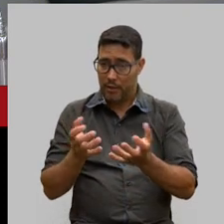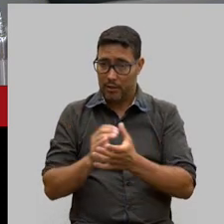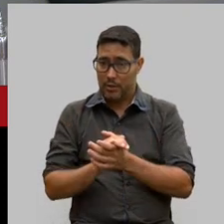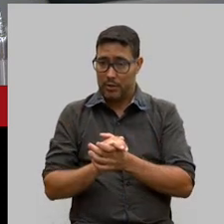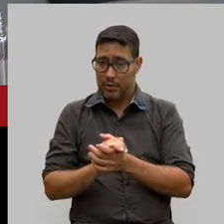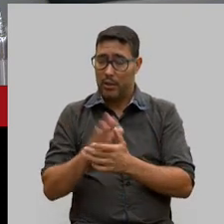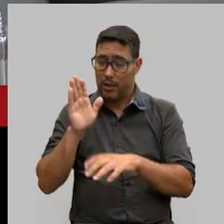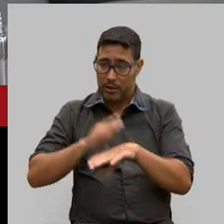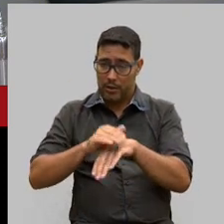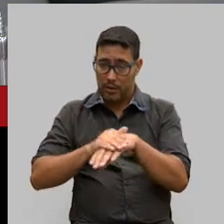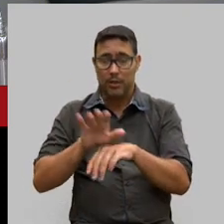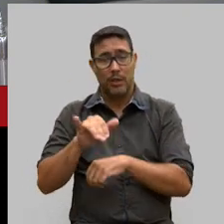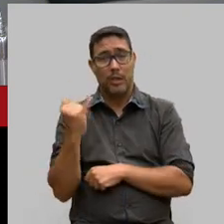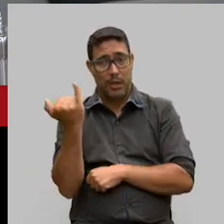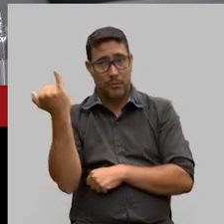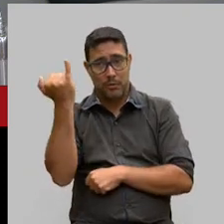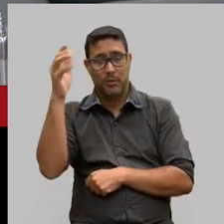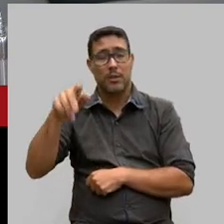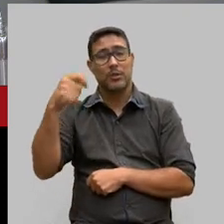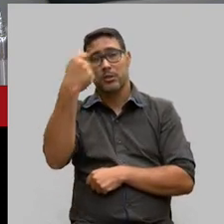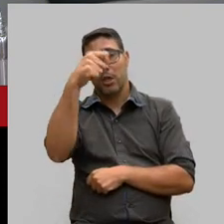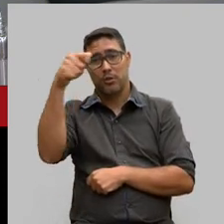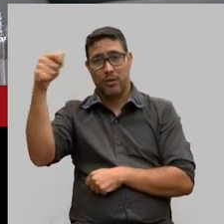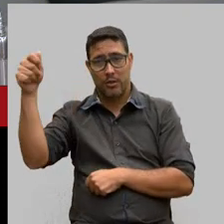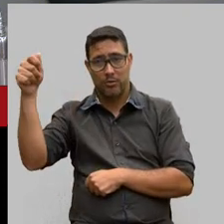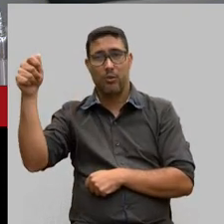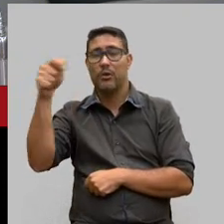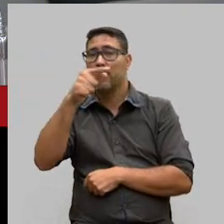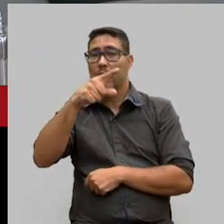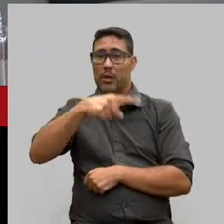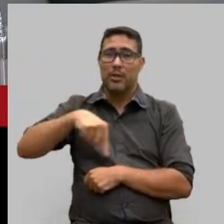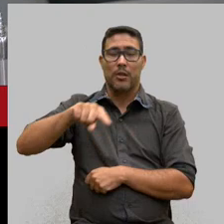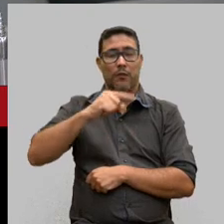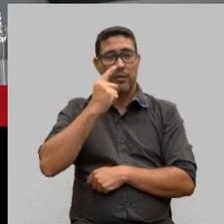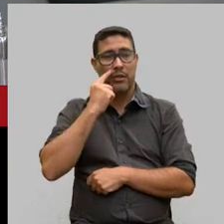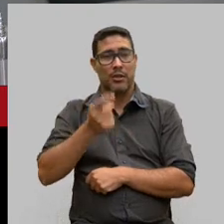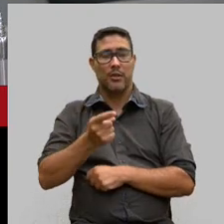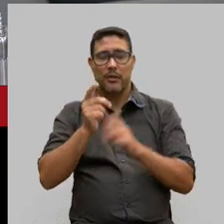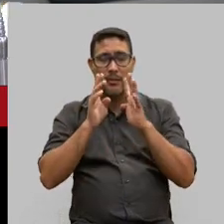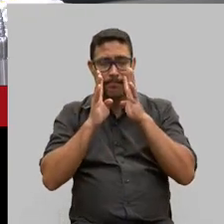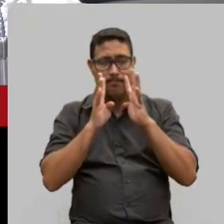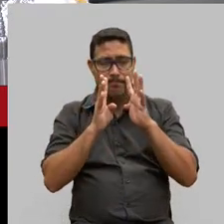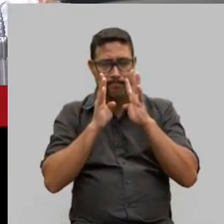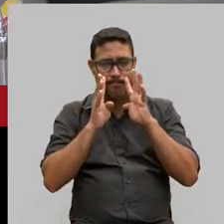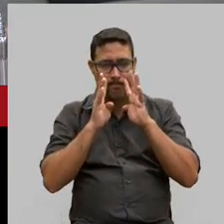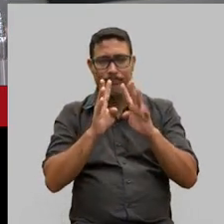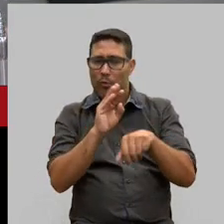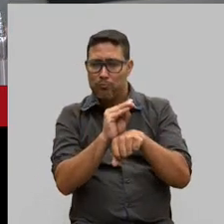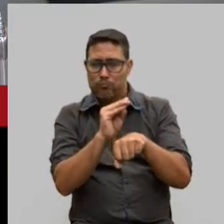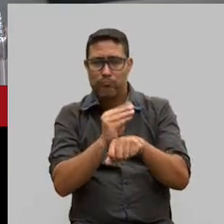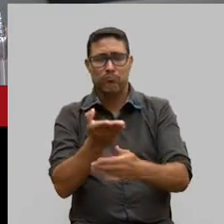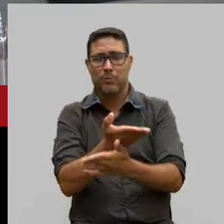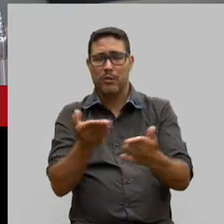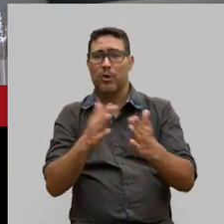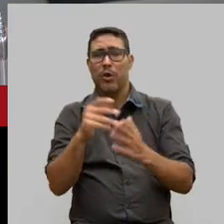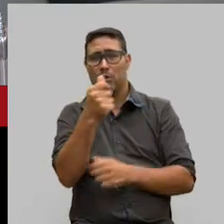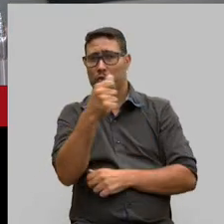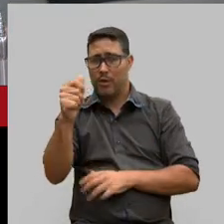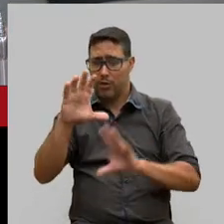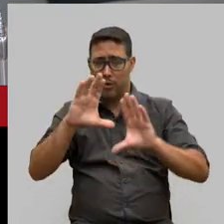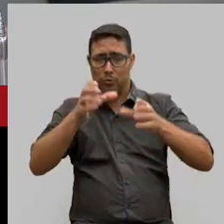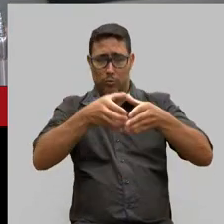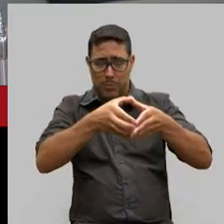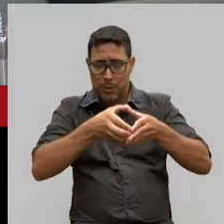a importância das associações que você olhem com carinho para as associações porque nós nos agrupamos nós